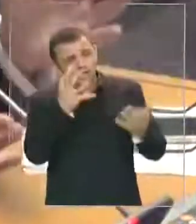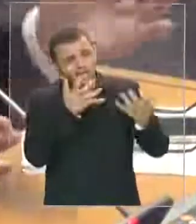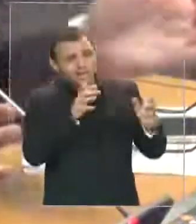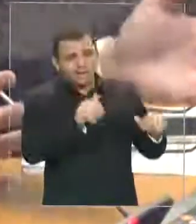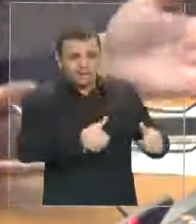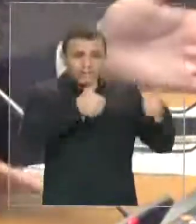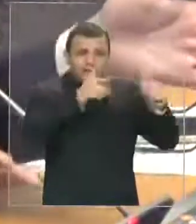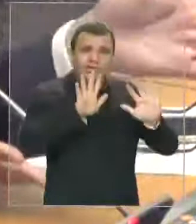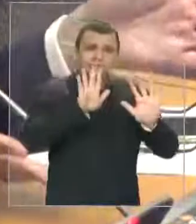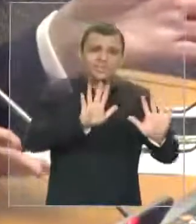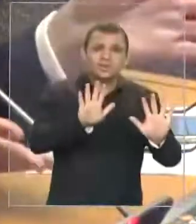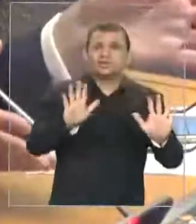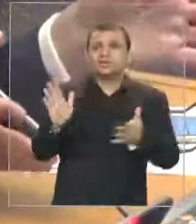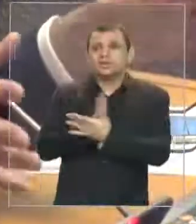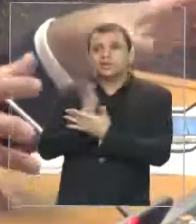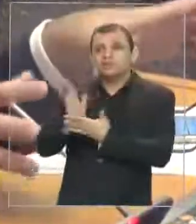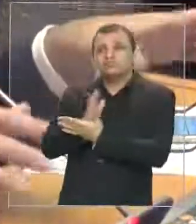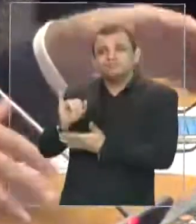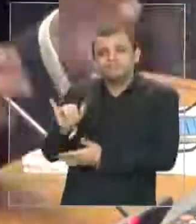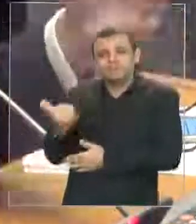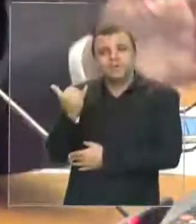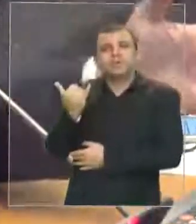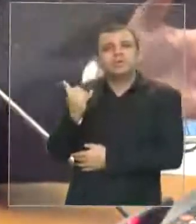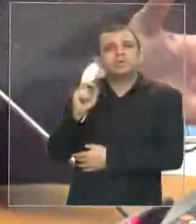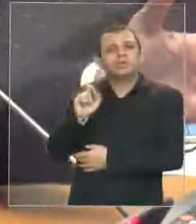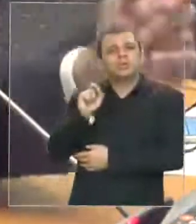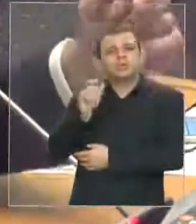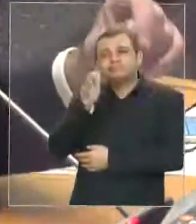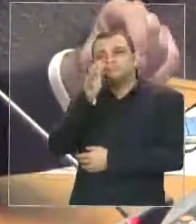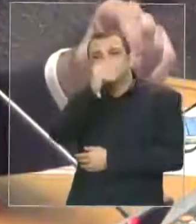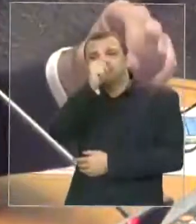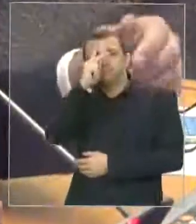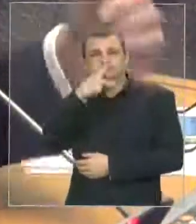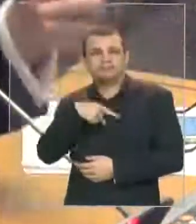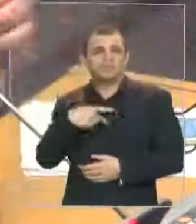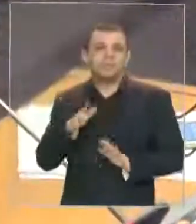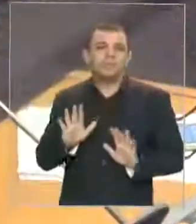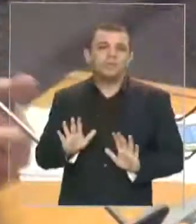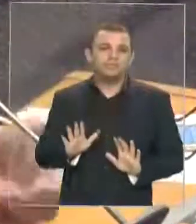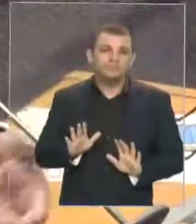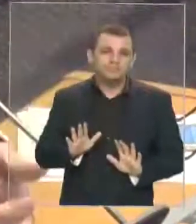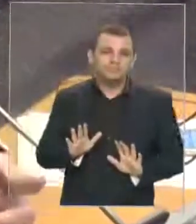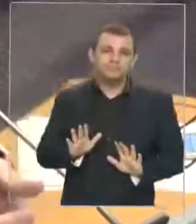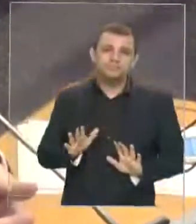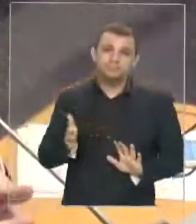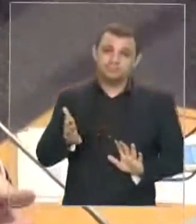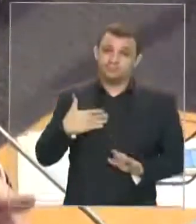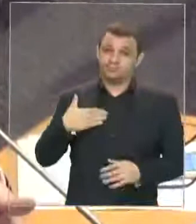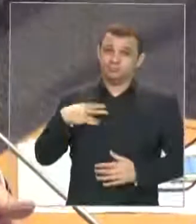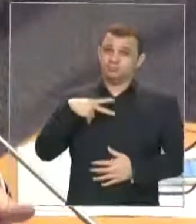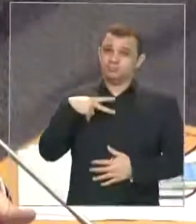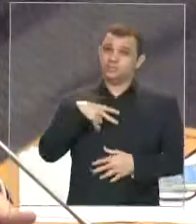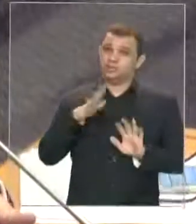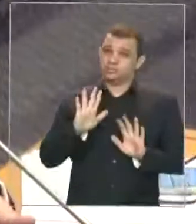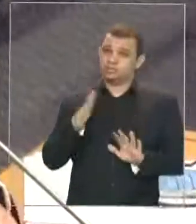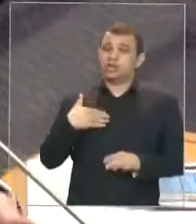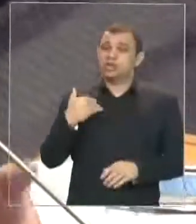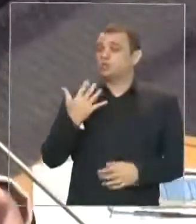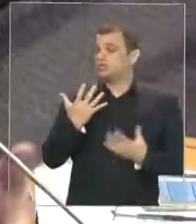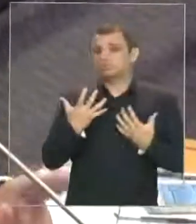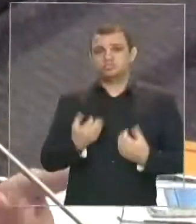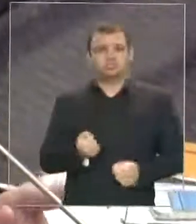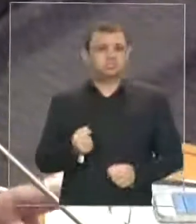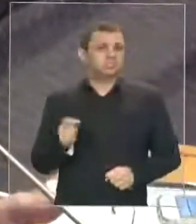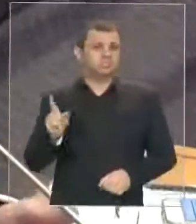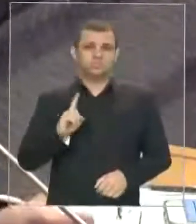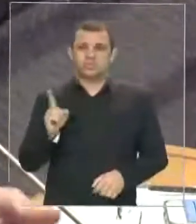veem nessa oportunidade uma maneira de se salvar. Eu, particularmente, sou contra a lista fechada, porque eu